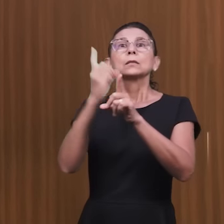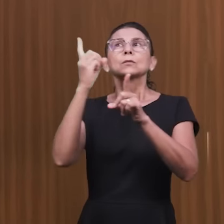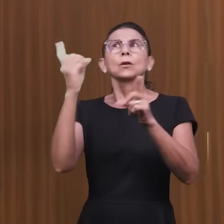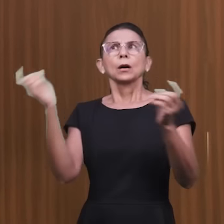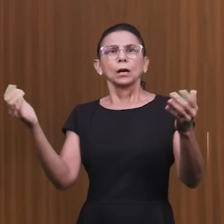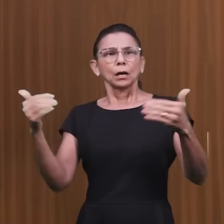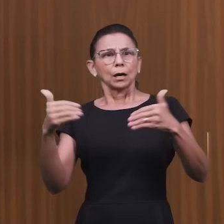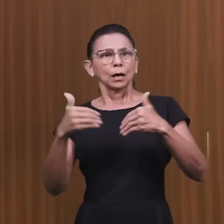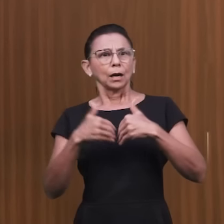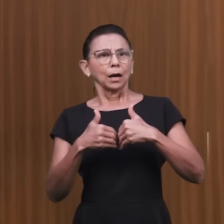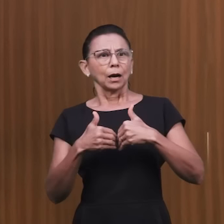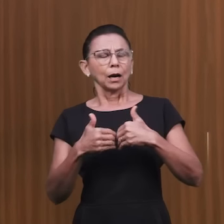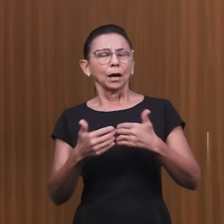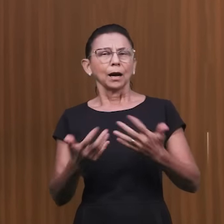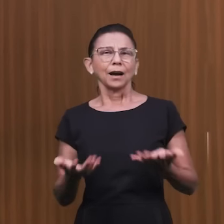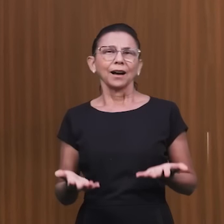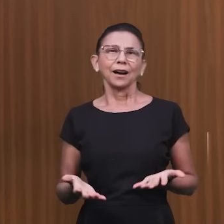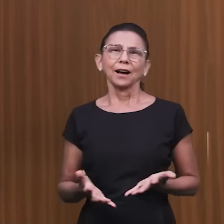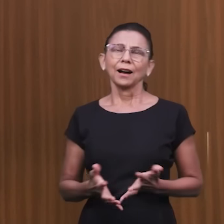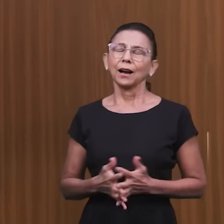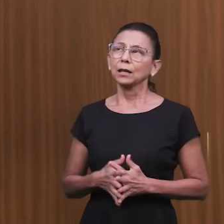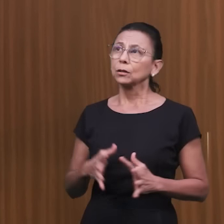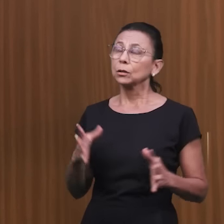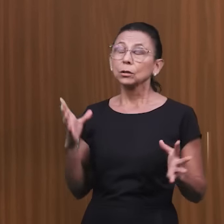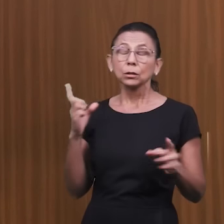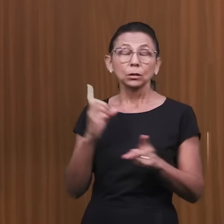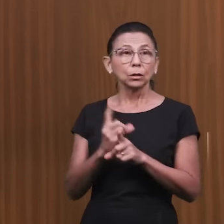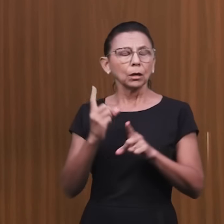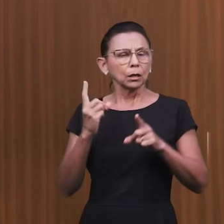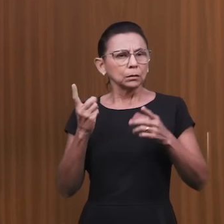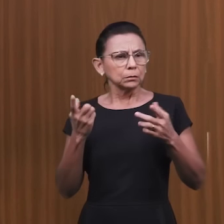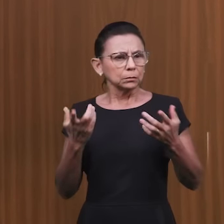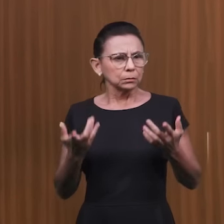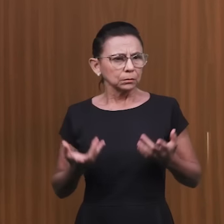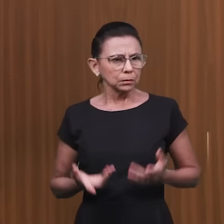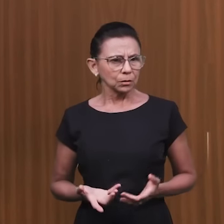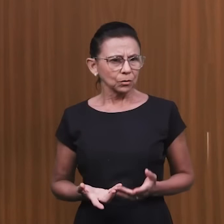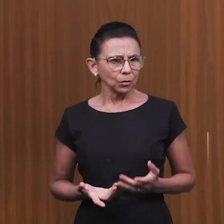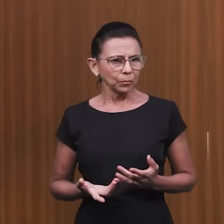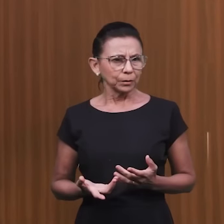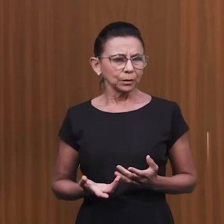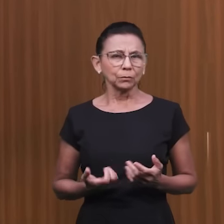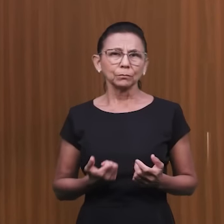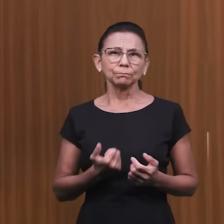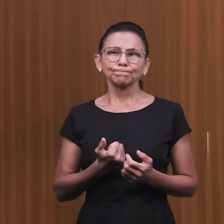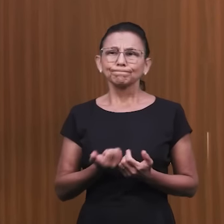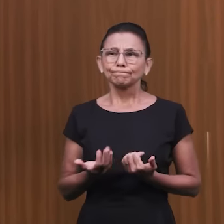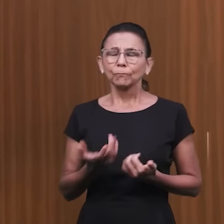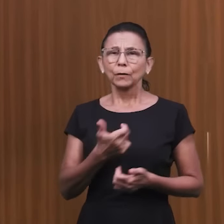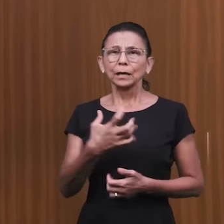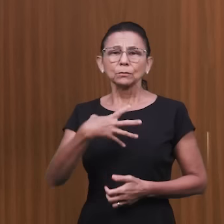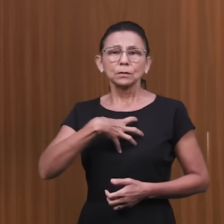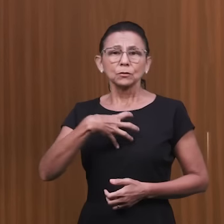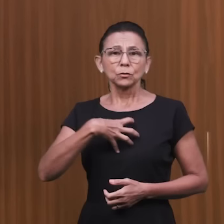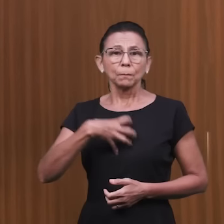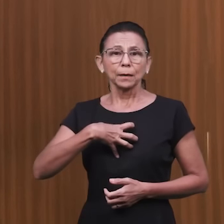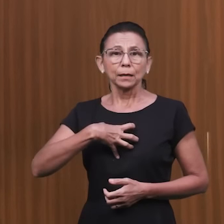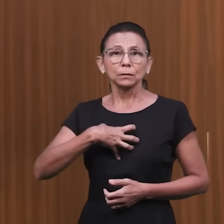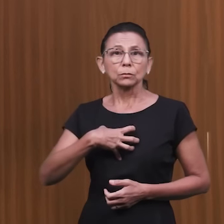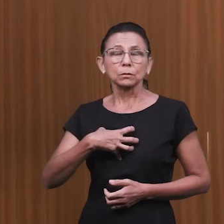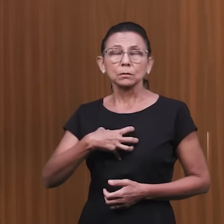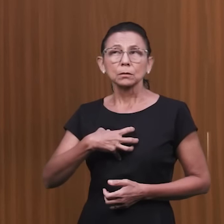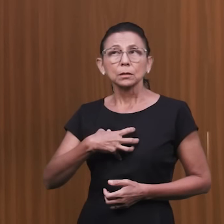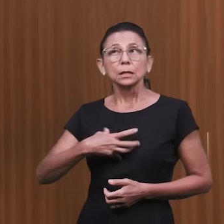acabam tendo isso como um laudo fechado, como uma descoberta de muitos assuntos que no passado elas não tinham